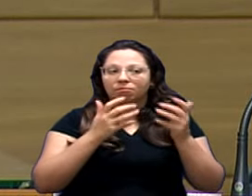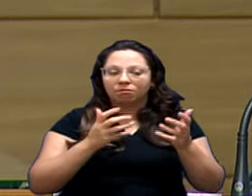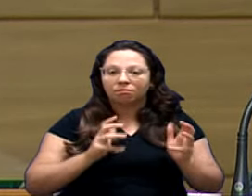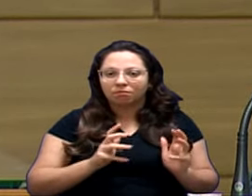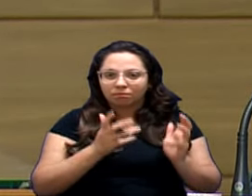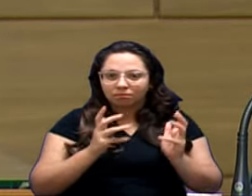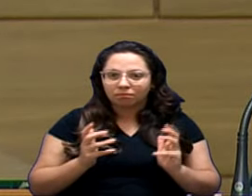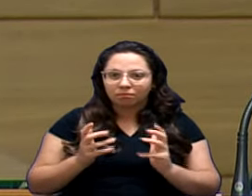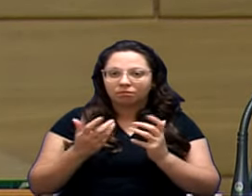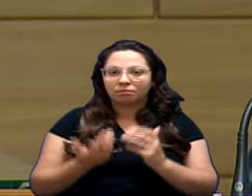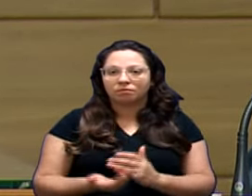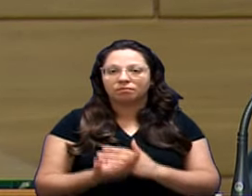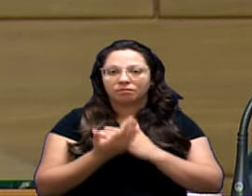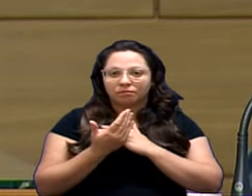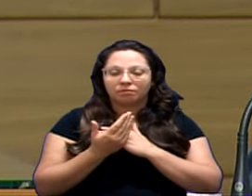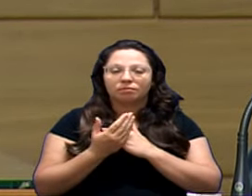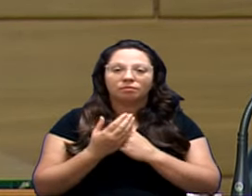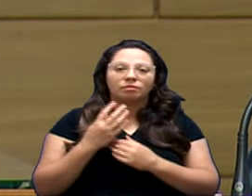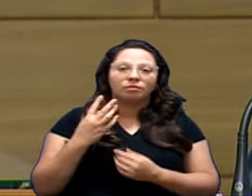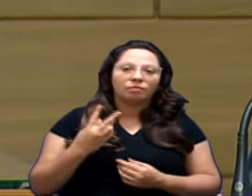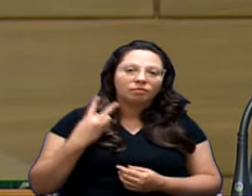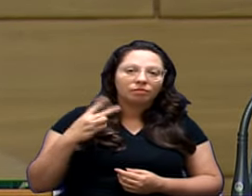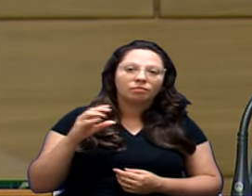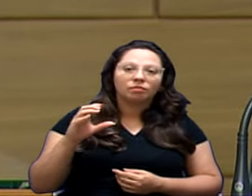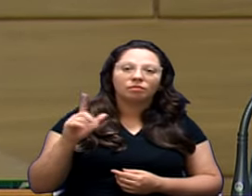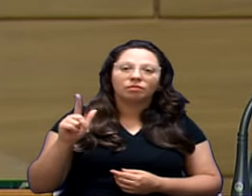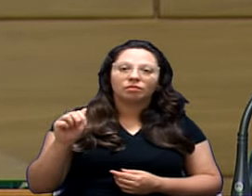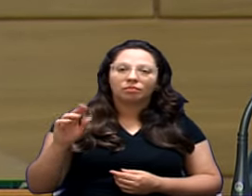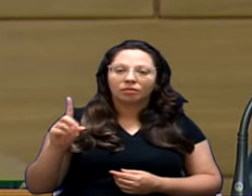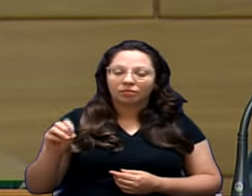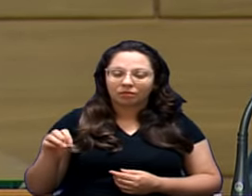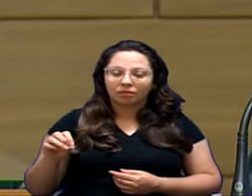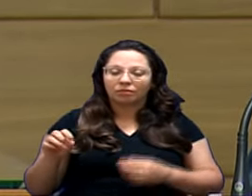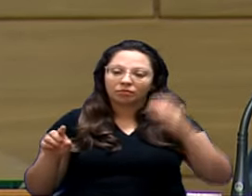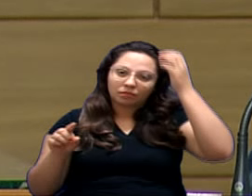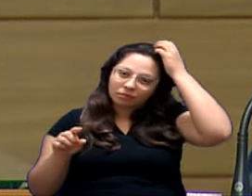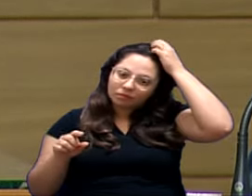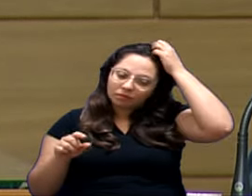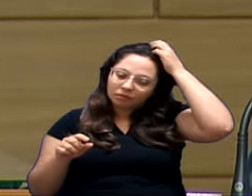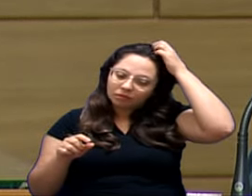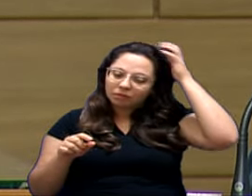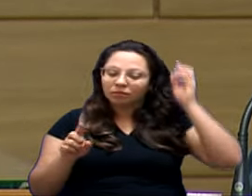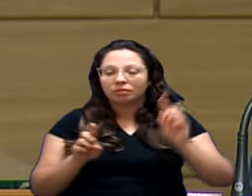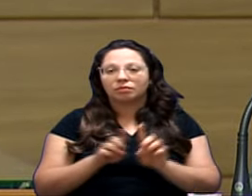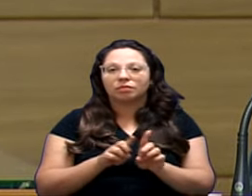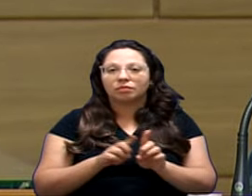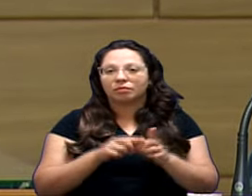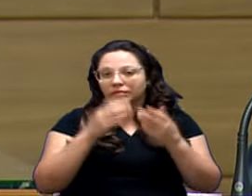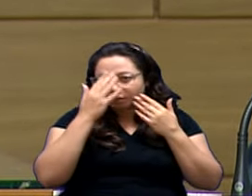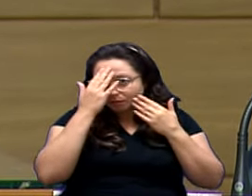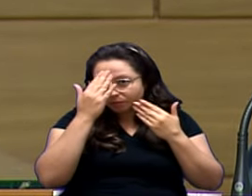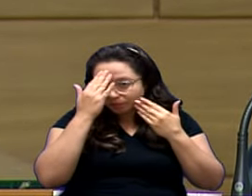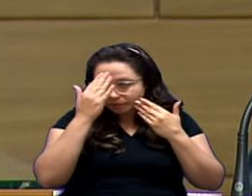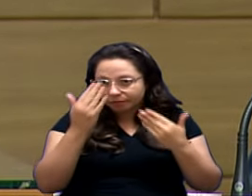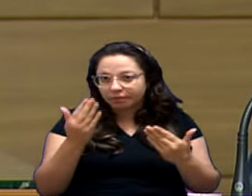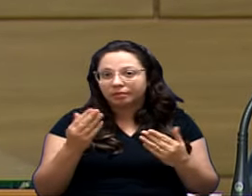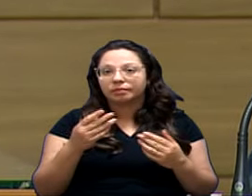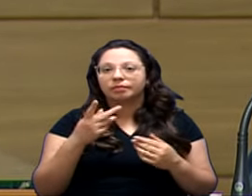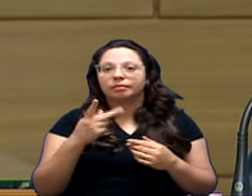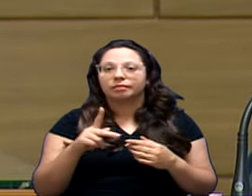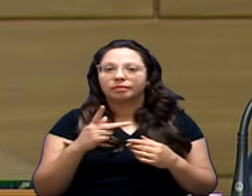eh Cláudio Sorocaba pela condução agradeço aí a a sua forma de de